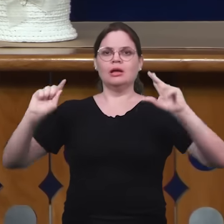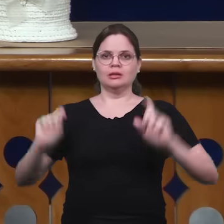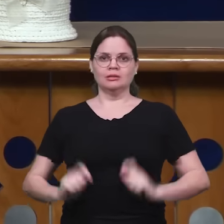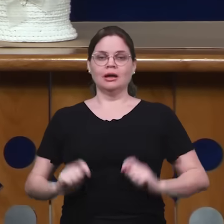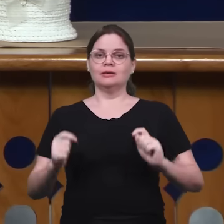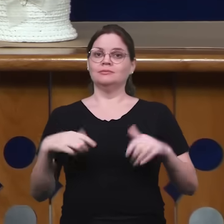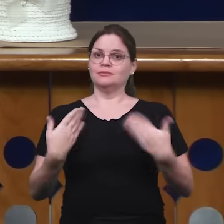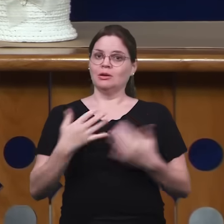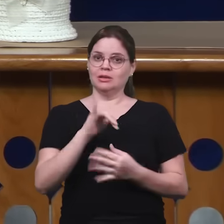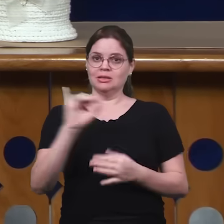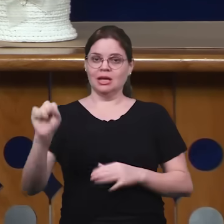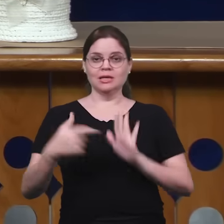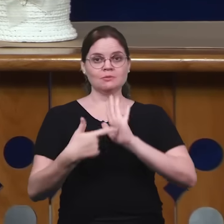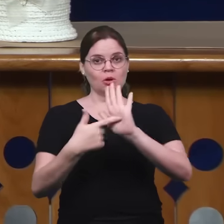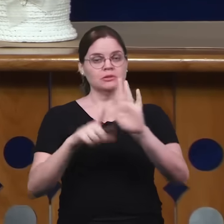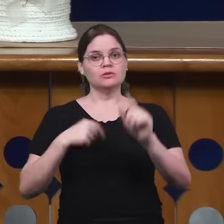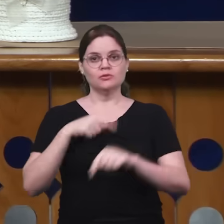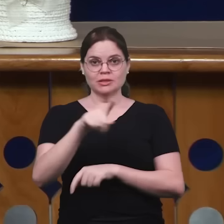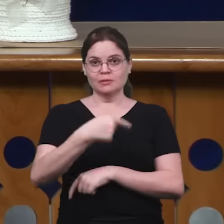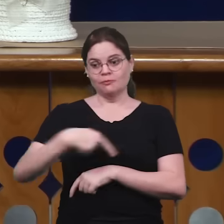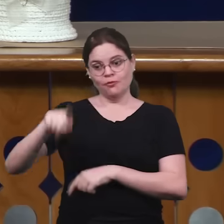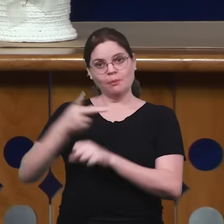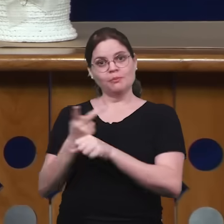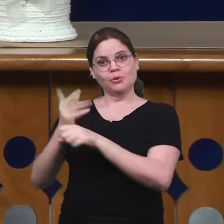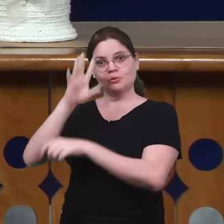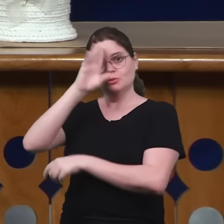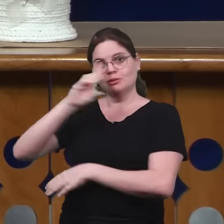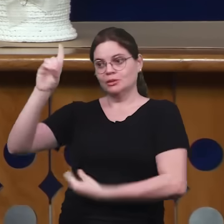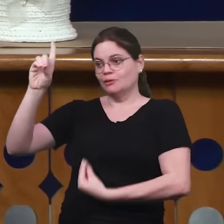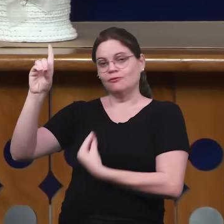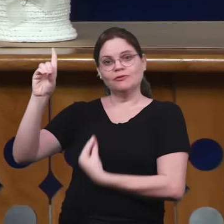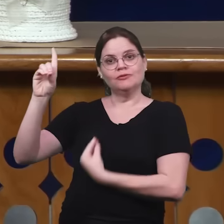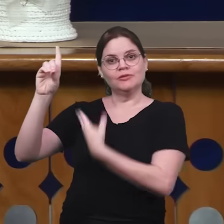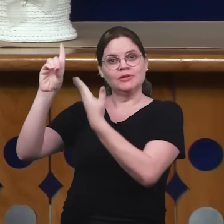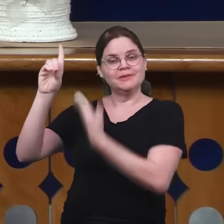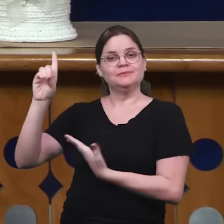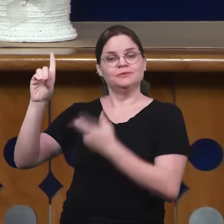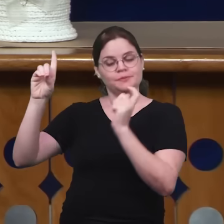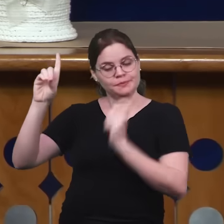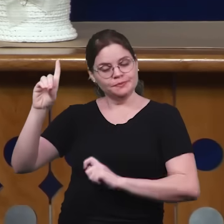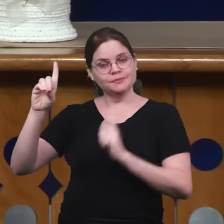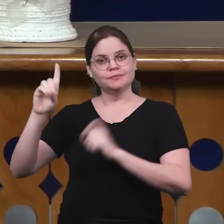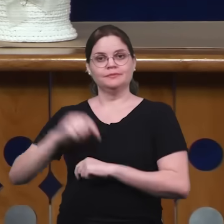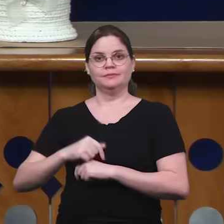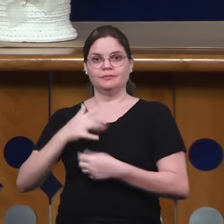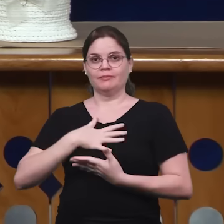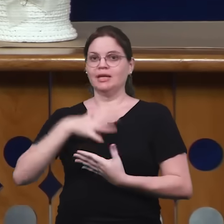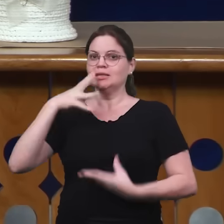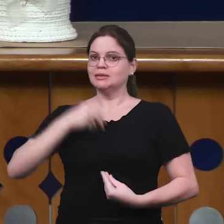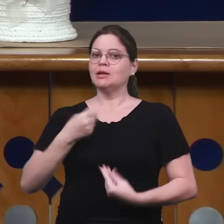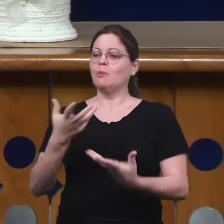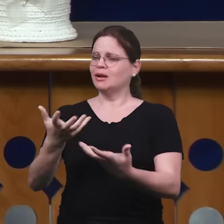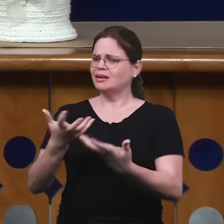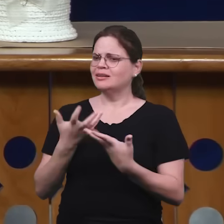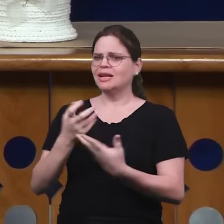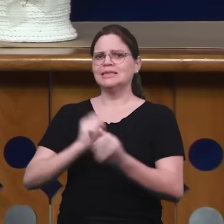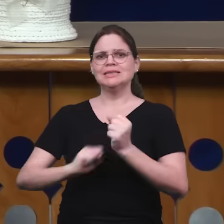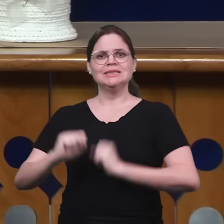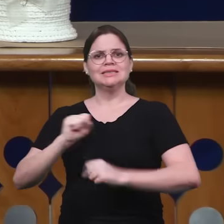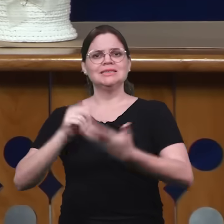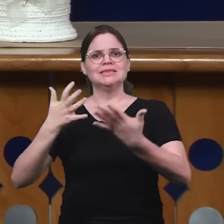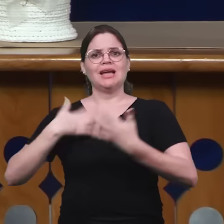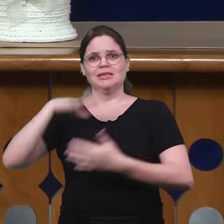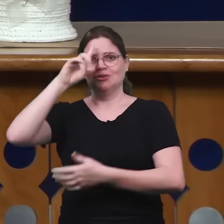que está vivo, um Deus que está presente. E a nossa alma, ela tem ansiedade disso, de ouvir a